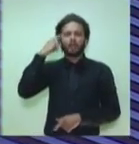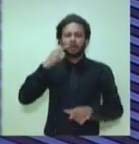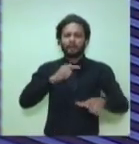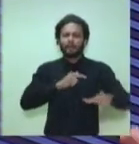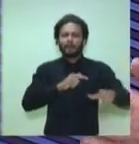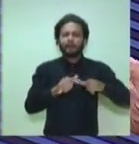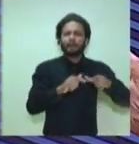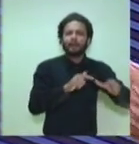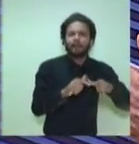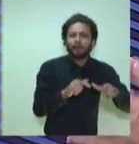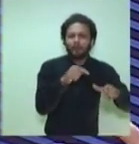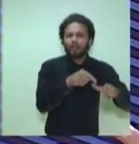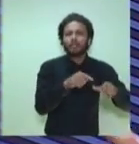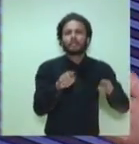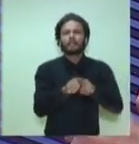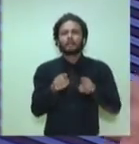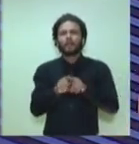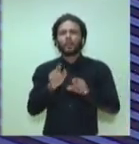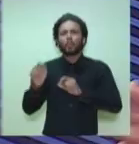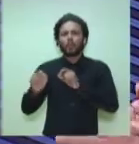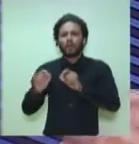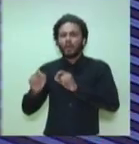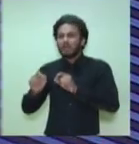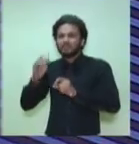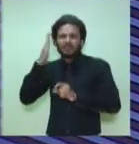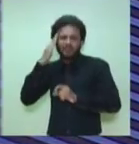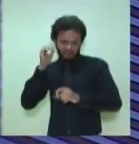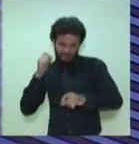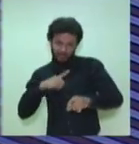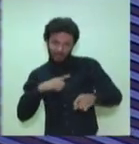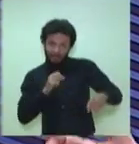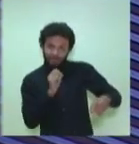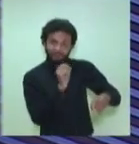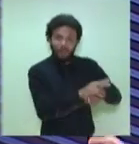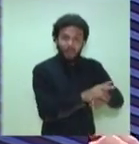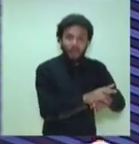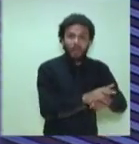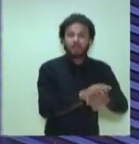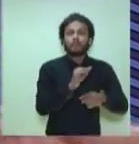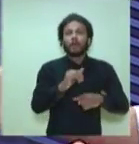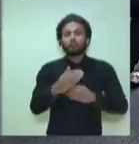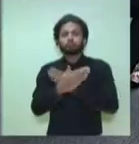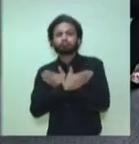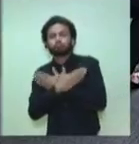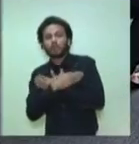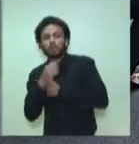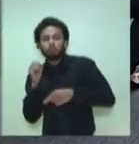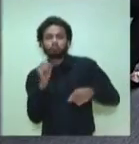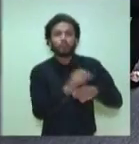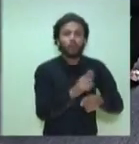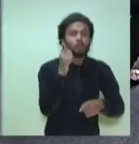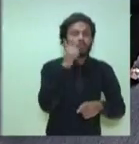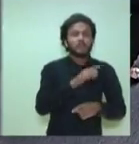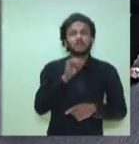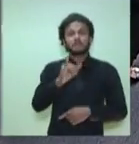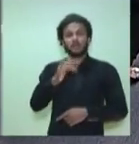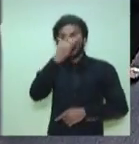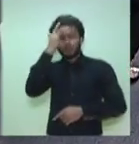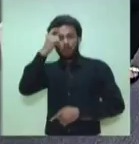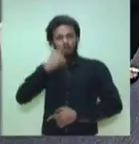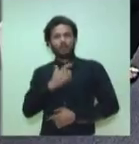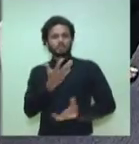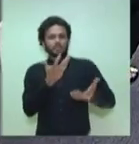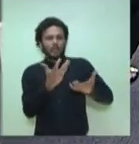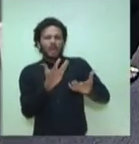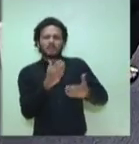coisa e empregabilidade é outra. Emprego é saber se tem a vaga. Empregabilidade é saber se a pessoa que quer o emprego está pronta